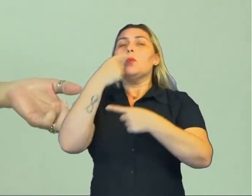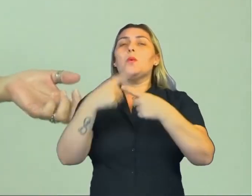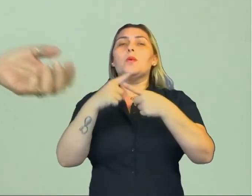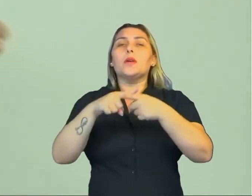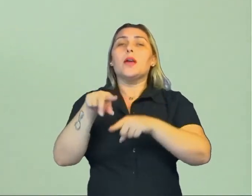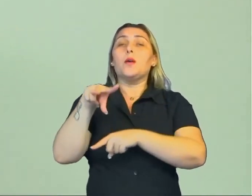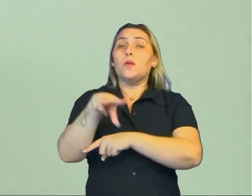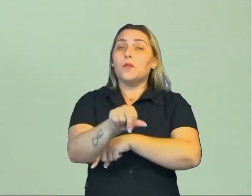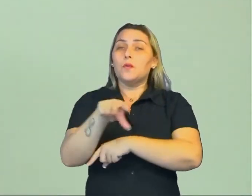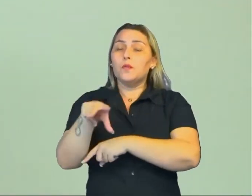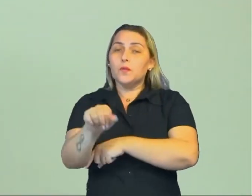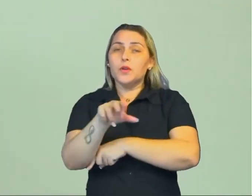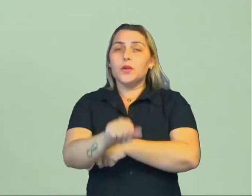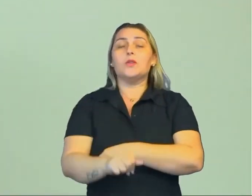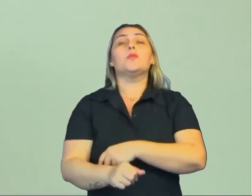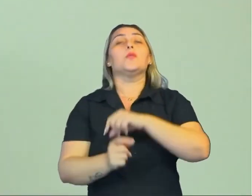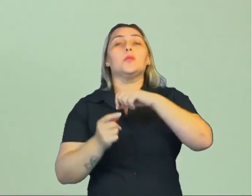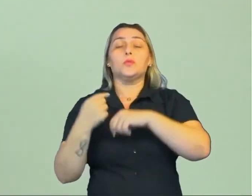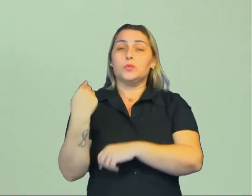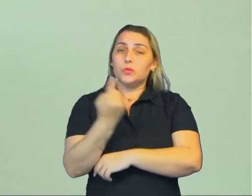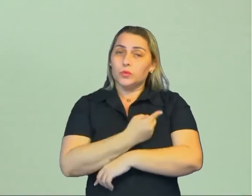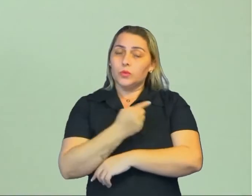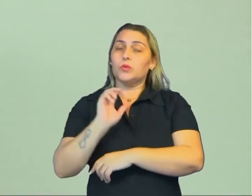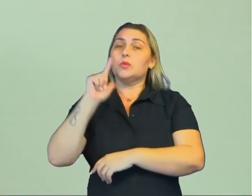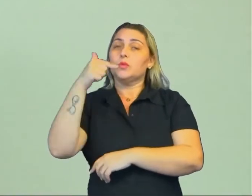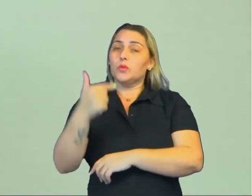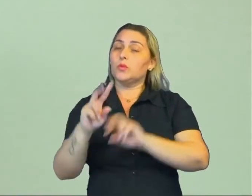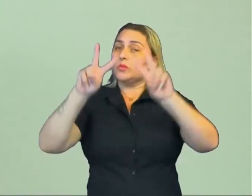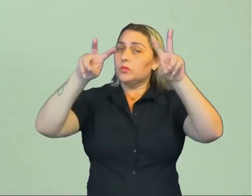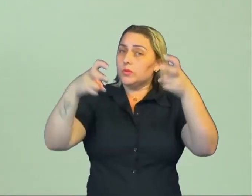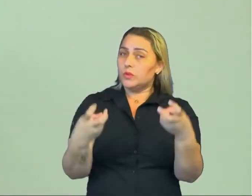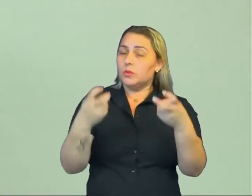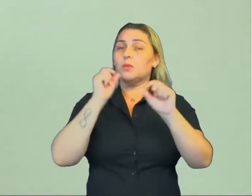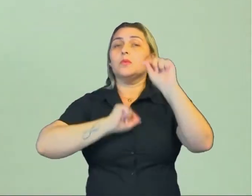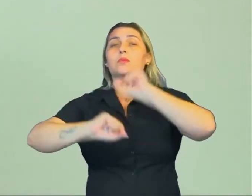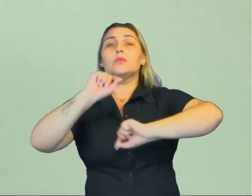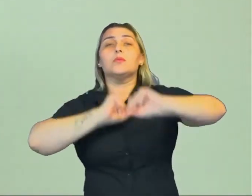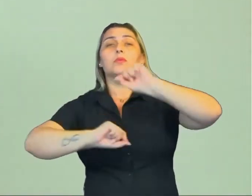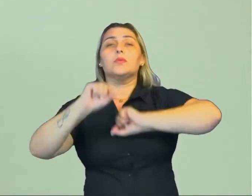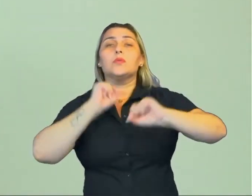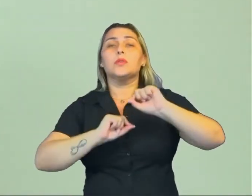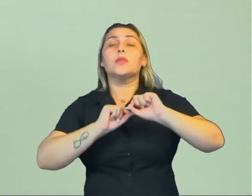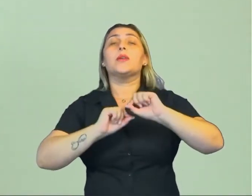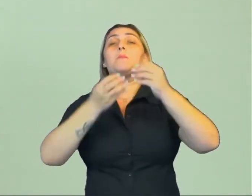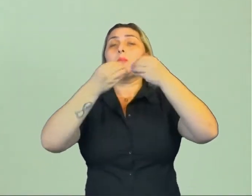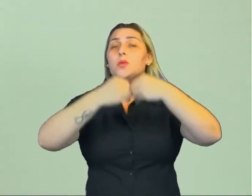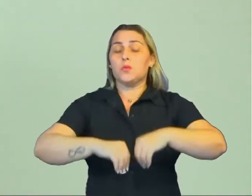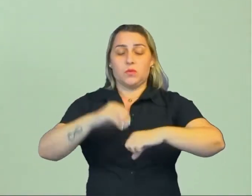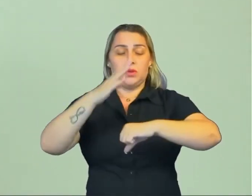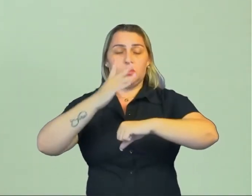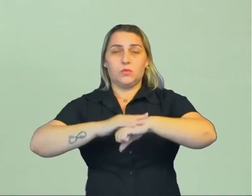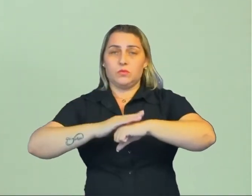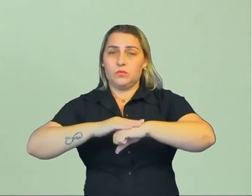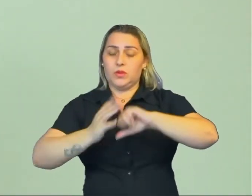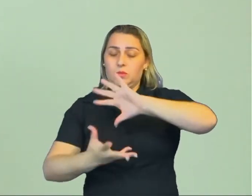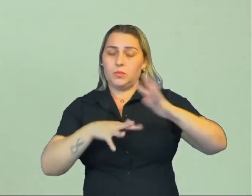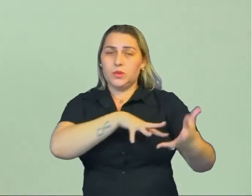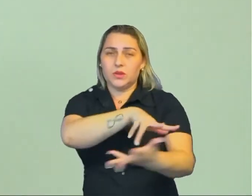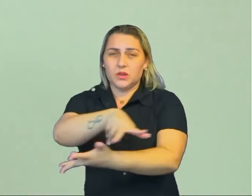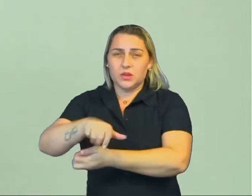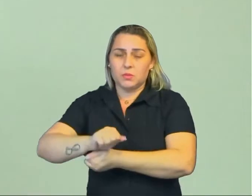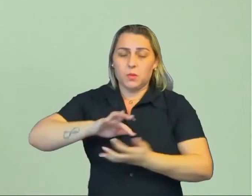o vírus, que vai ser um dos nossos outros assuntos, foi o causador de uma doença, de uma